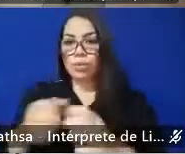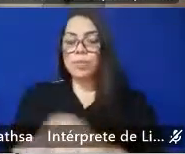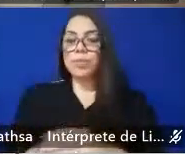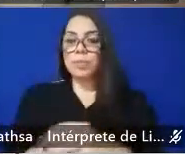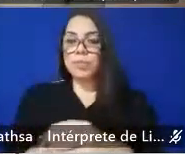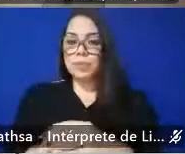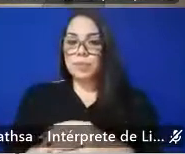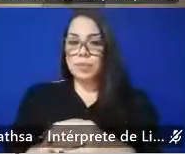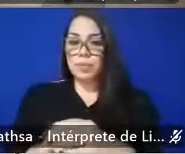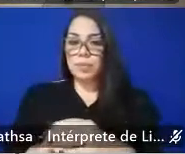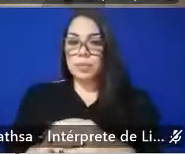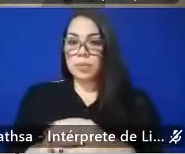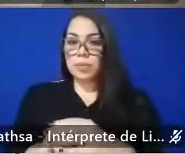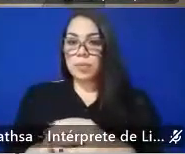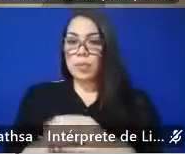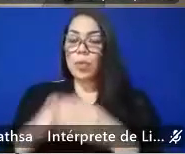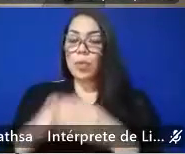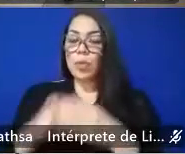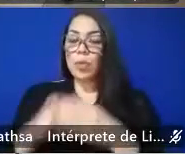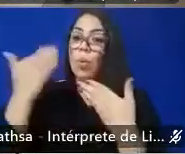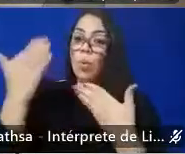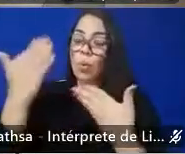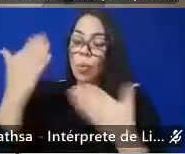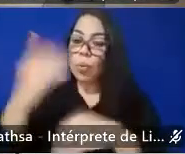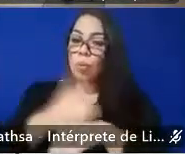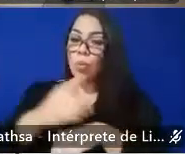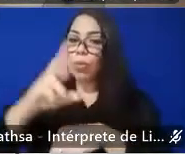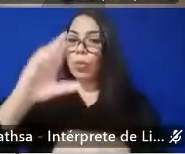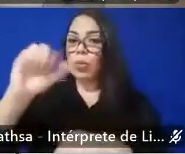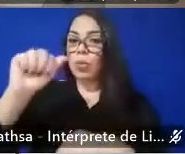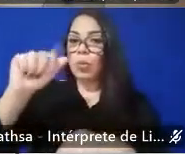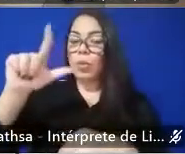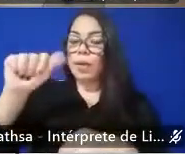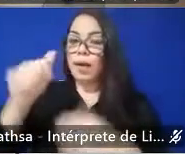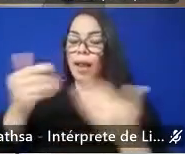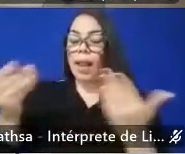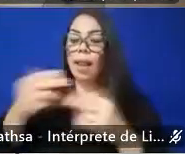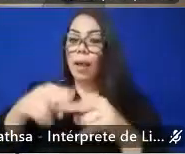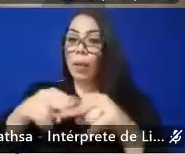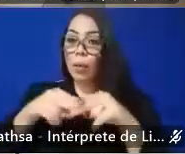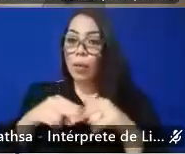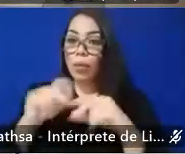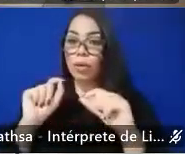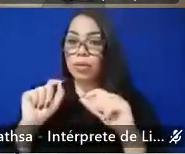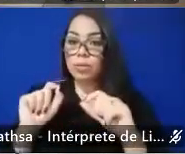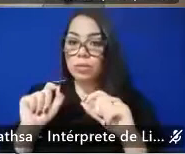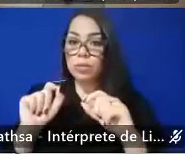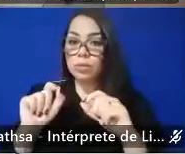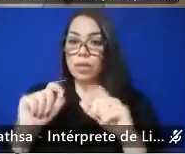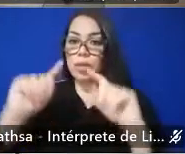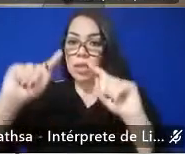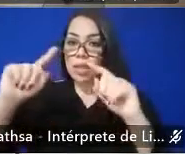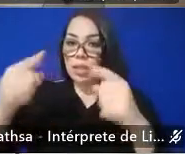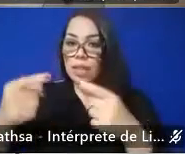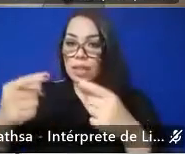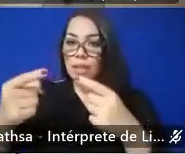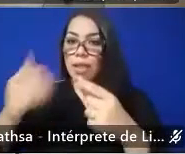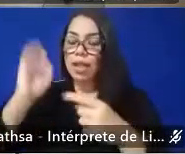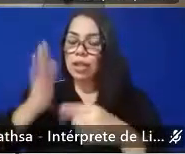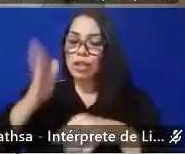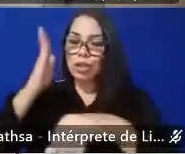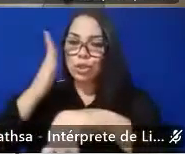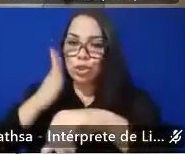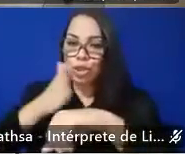é muito obrigado Dra Carla neste momento portanto declaro empossado no cargo de